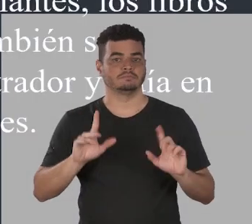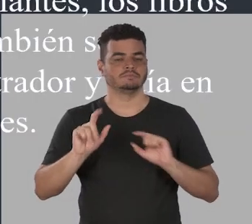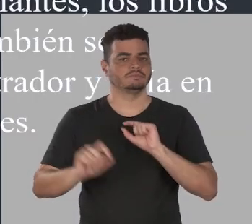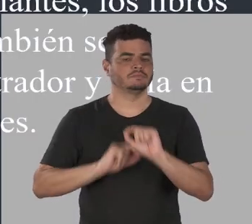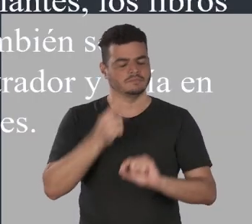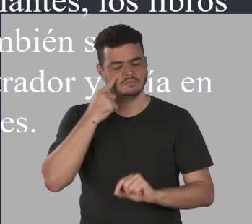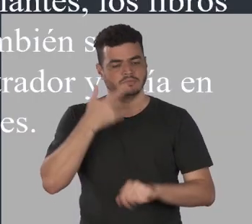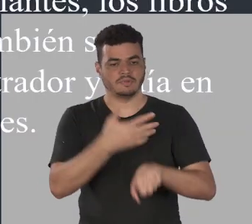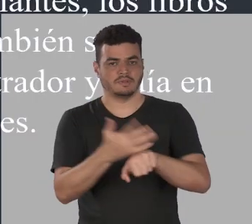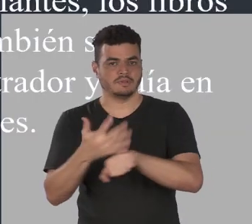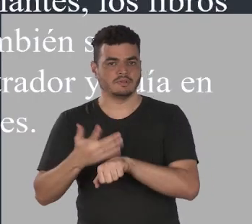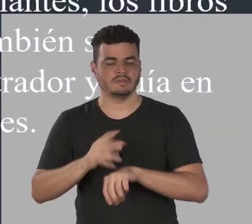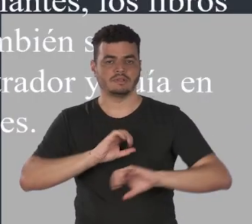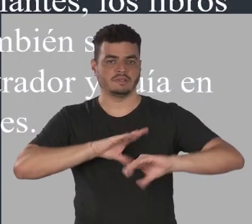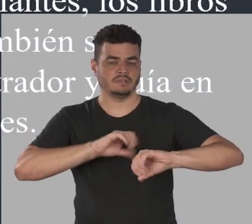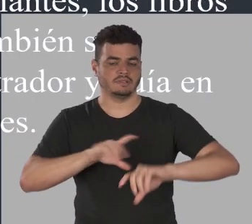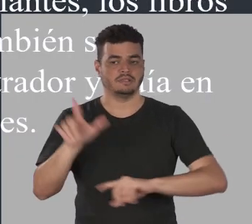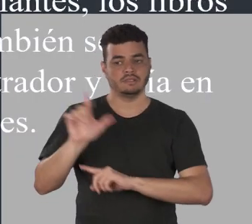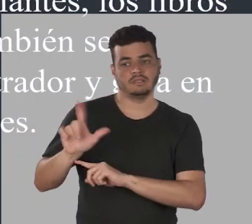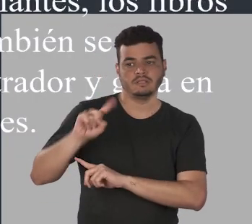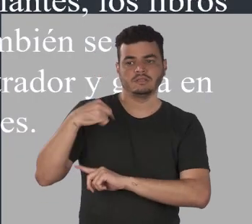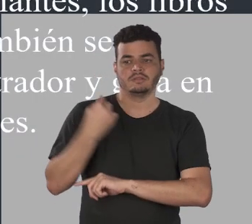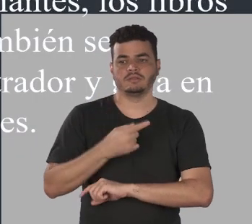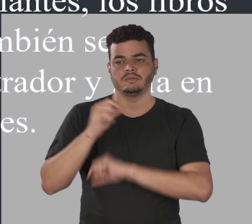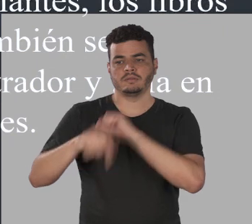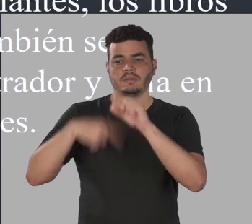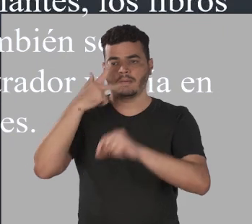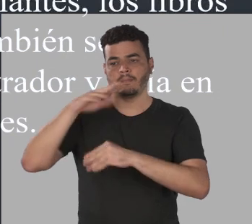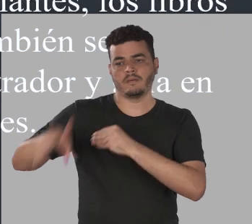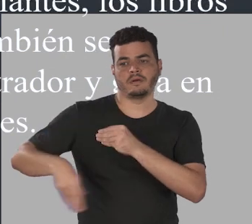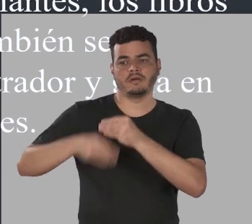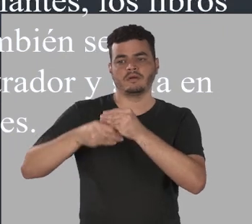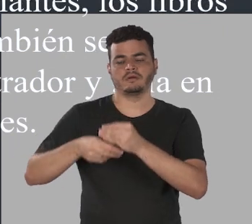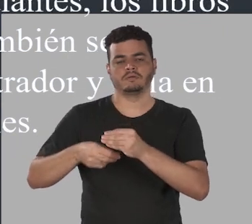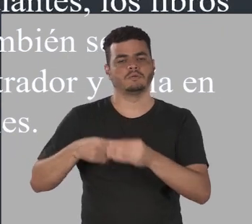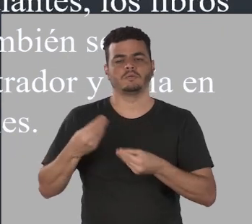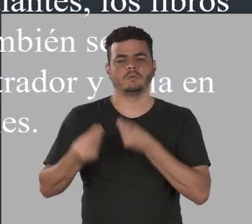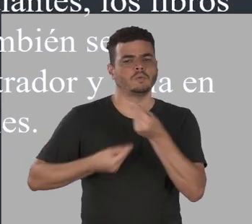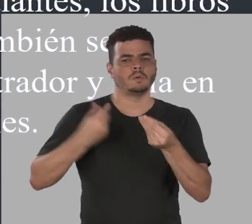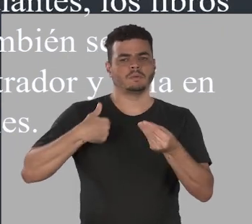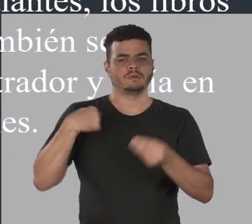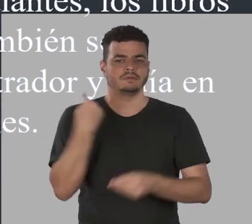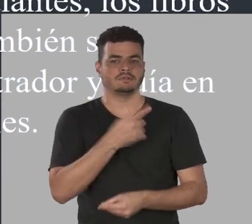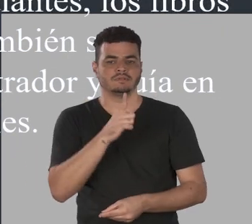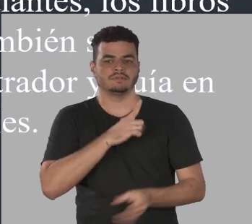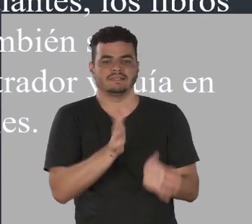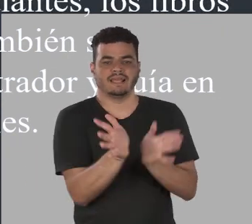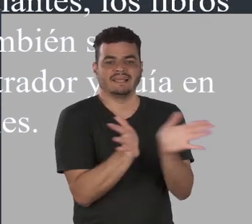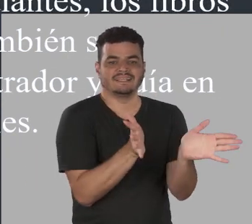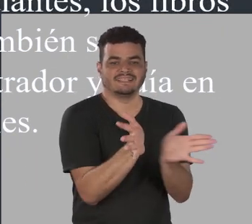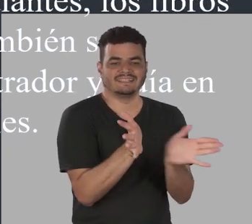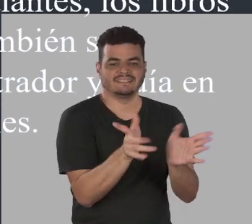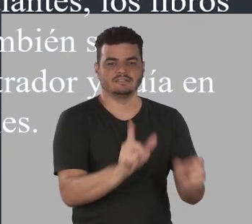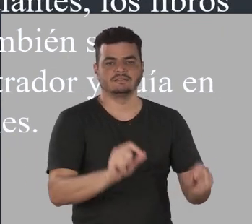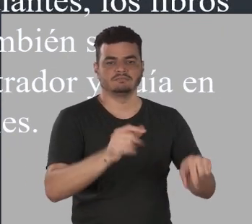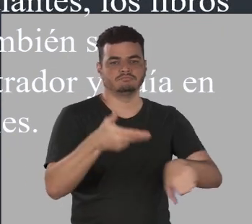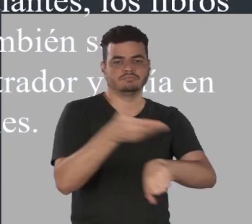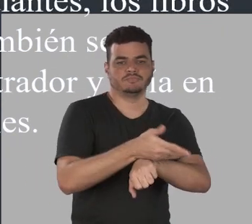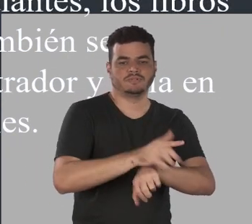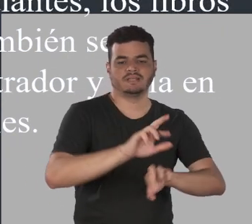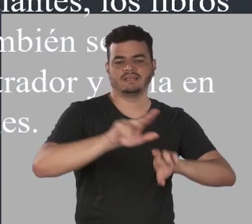Então, as práticas de ensino da literatura se enriquecem a partir do acesso a diferentes suportes, né? Que